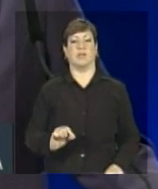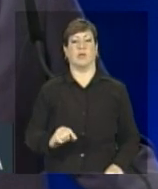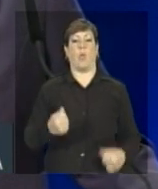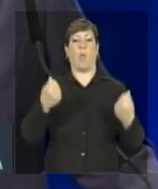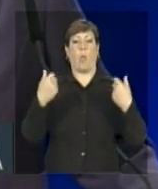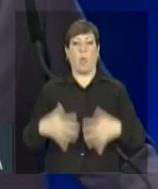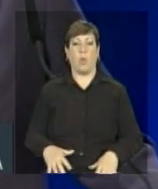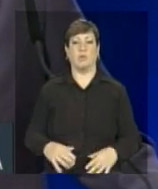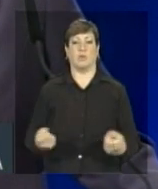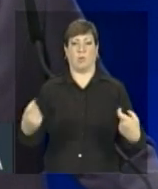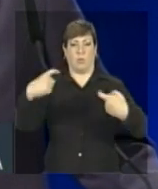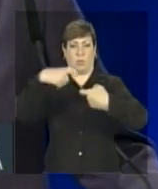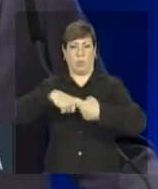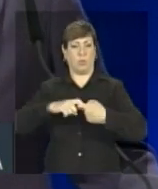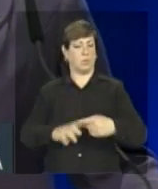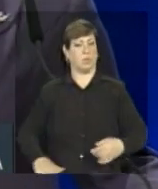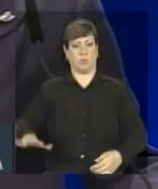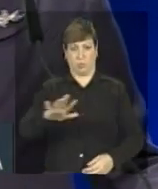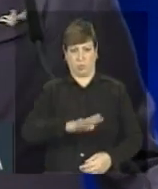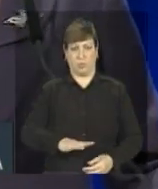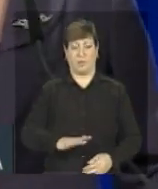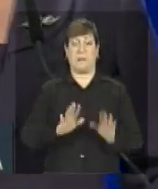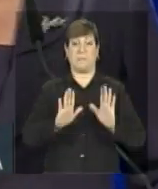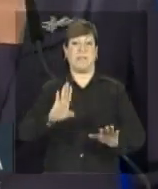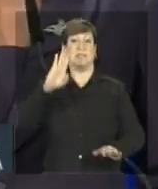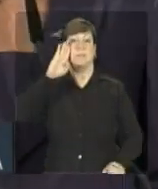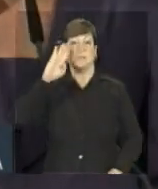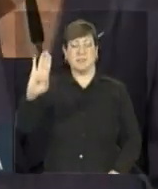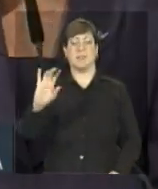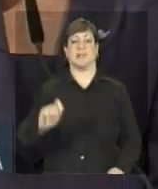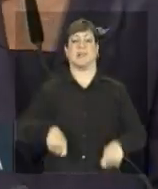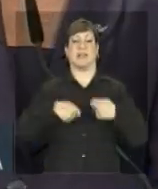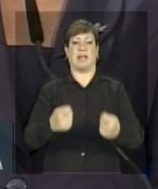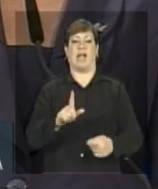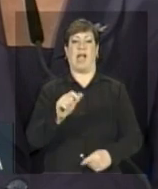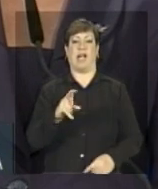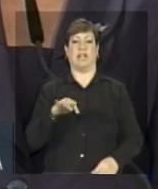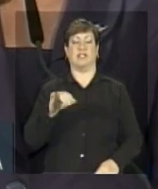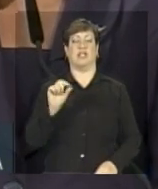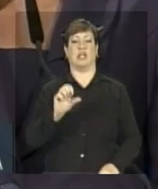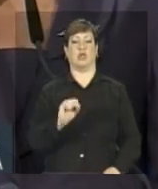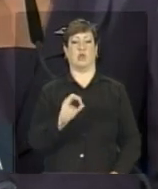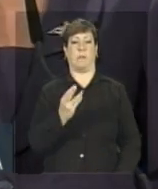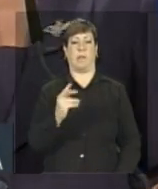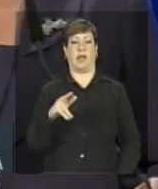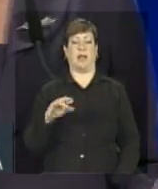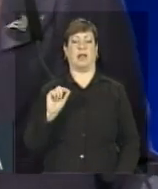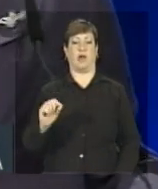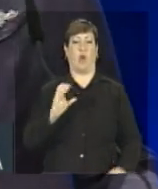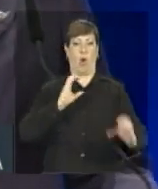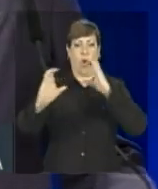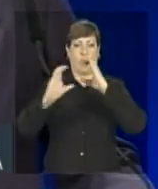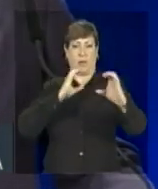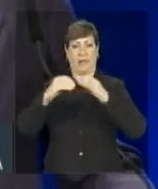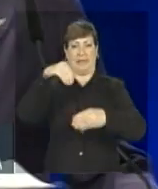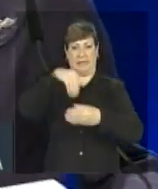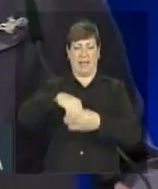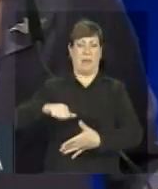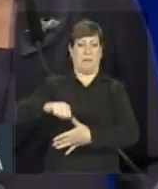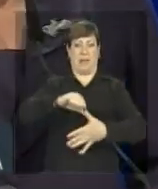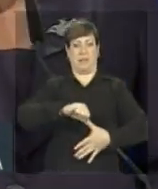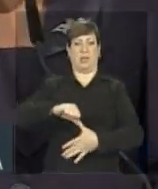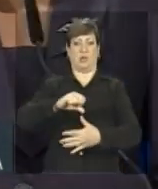das conexões como um todo. Mas, sobretudo, garantiremos a soberania das comunicações na América do